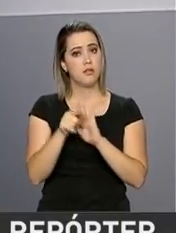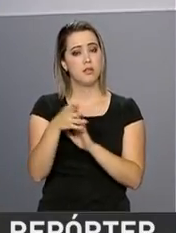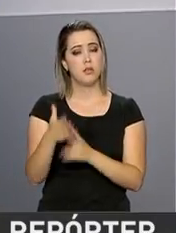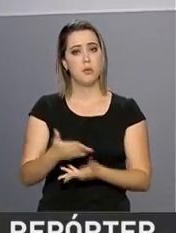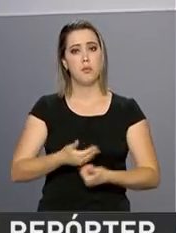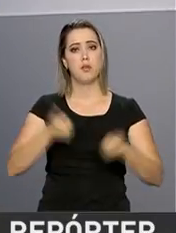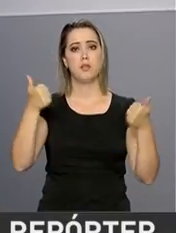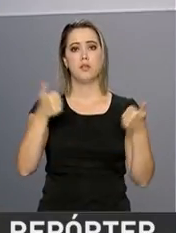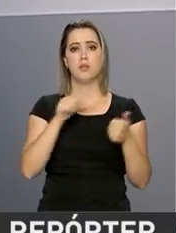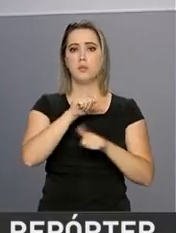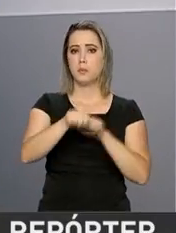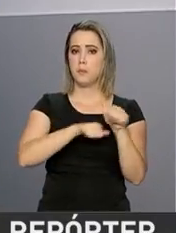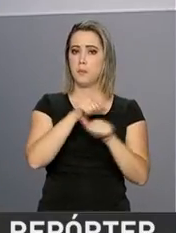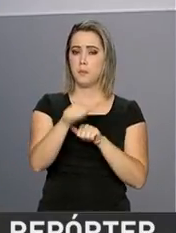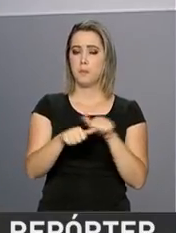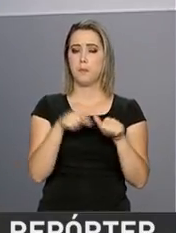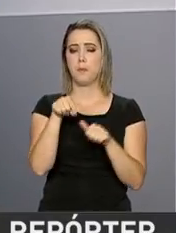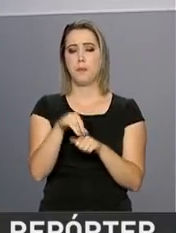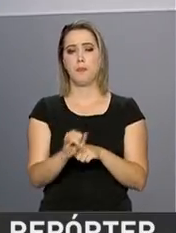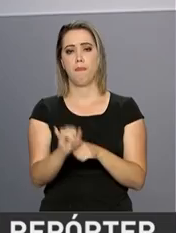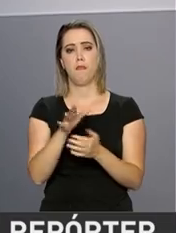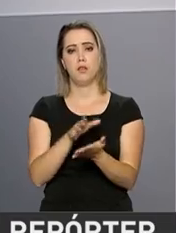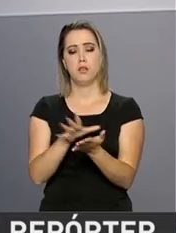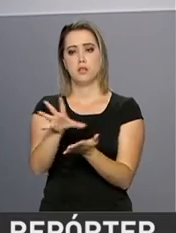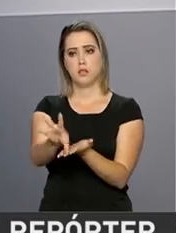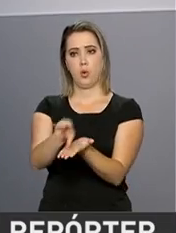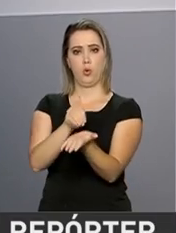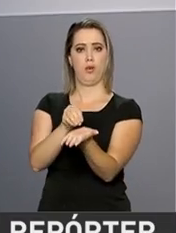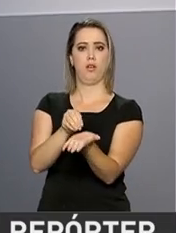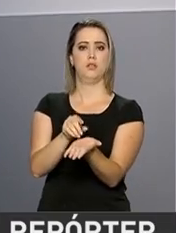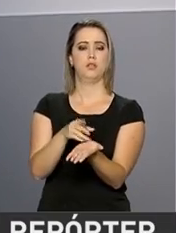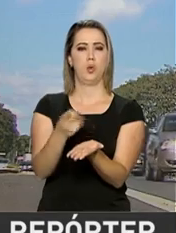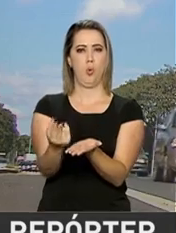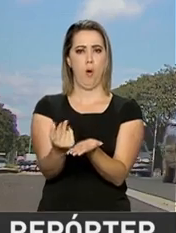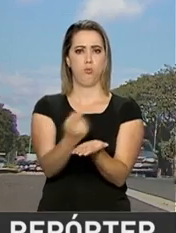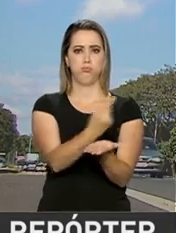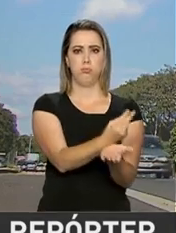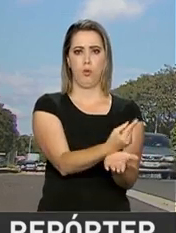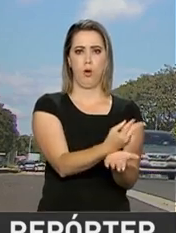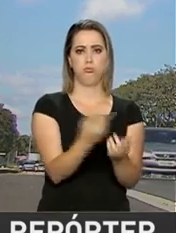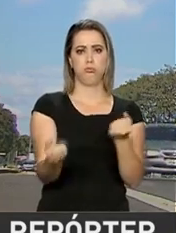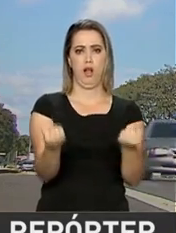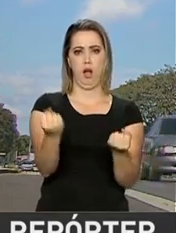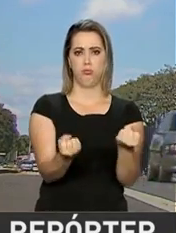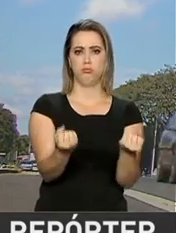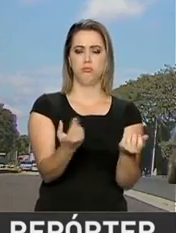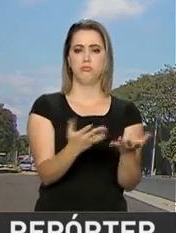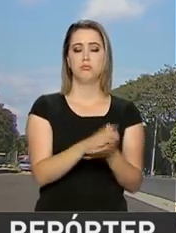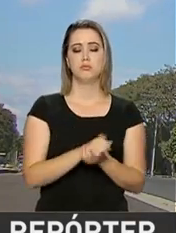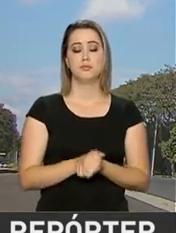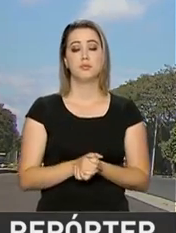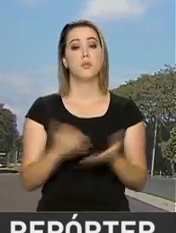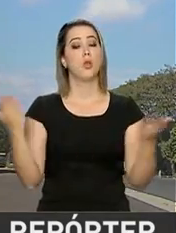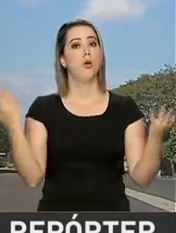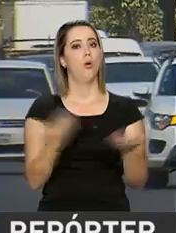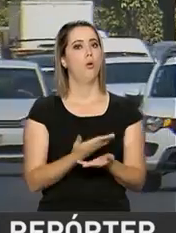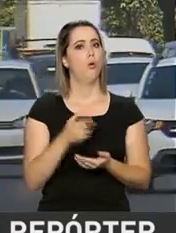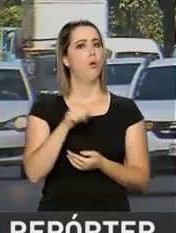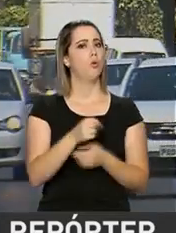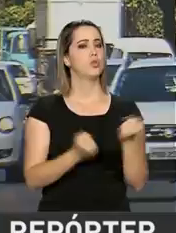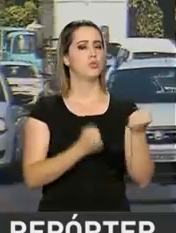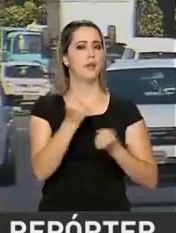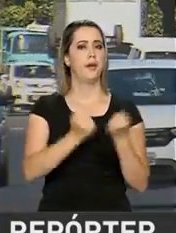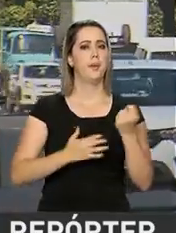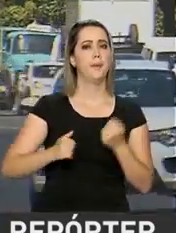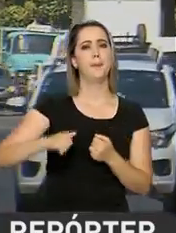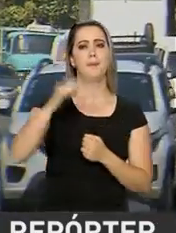agilizam agilizam a troca das placas caso de clonagem atual frota nacional de veículos